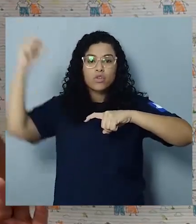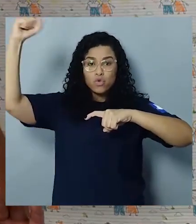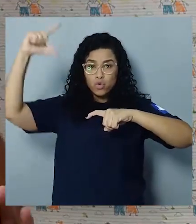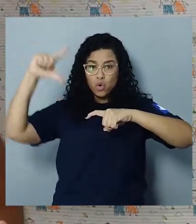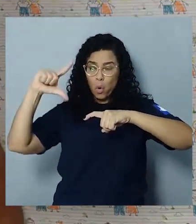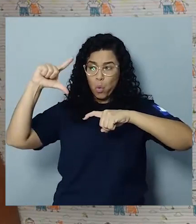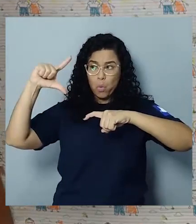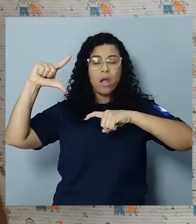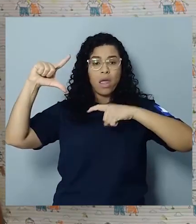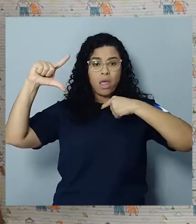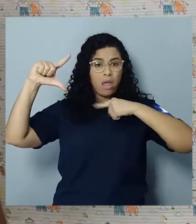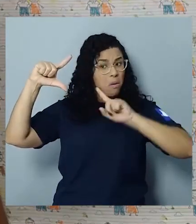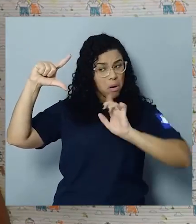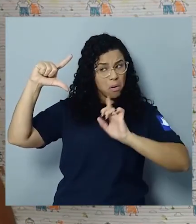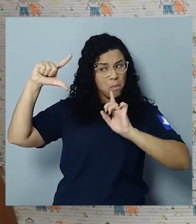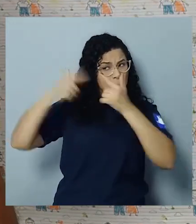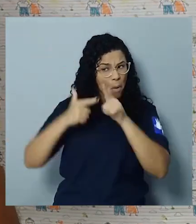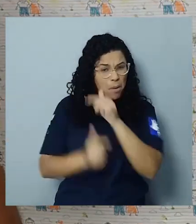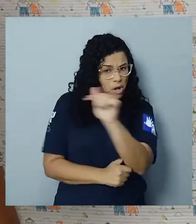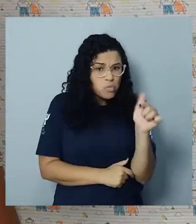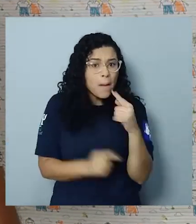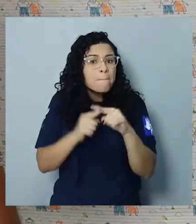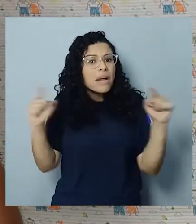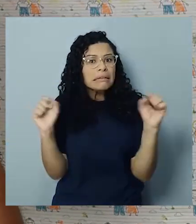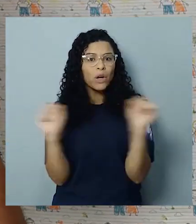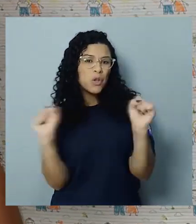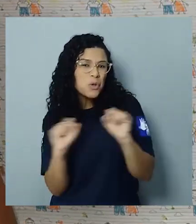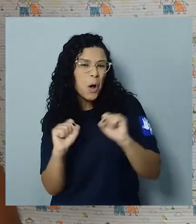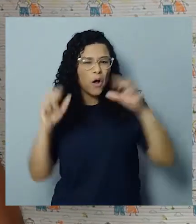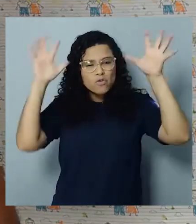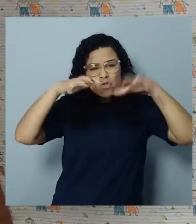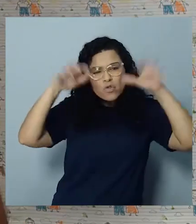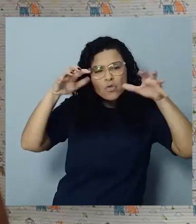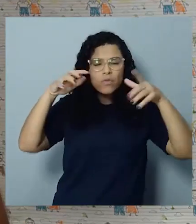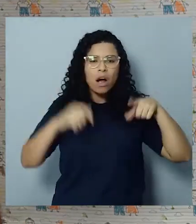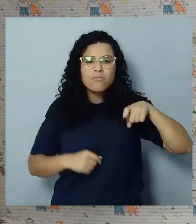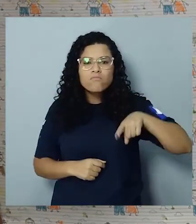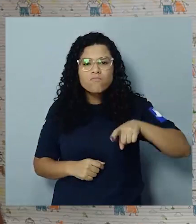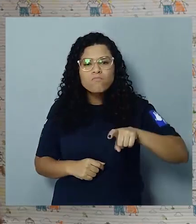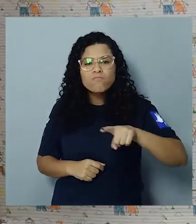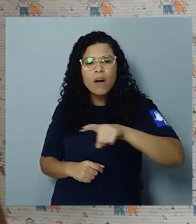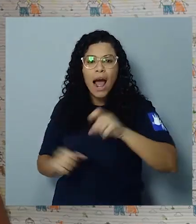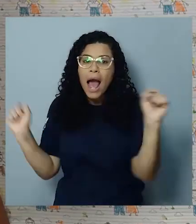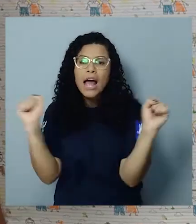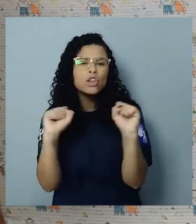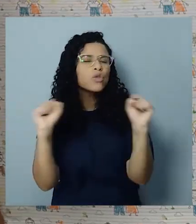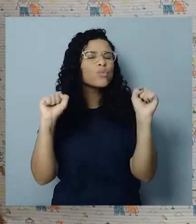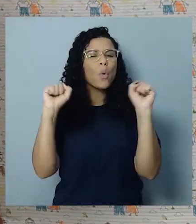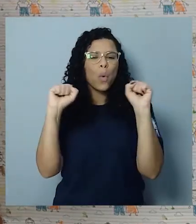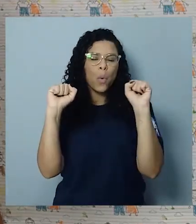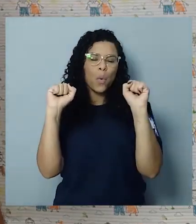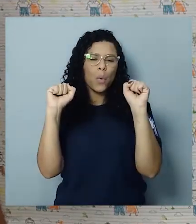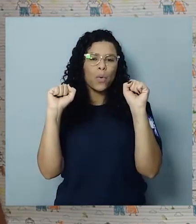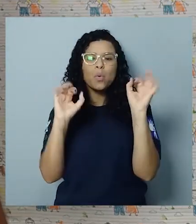nada contra o som mas eu adoro a chuva então quando chove eu saio correndo debaixo da terra e